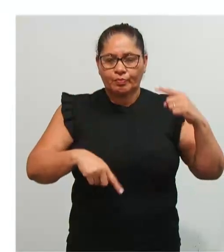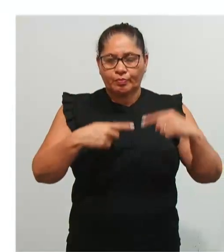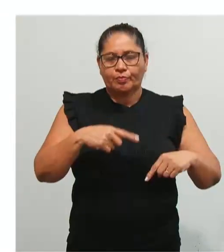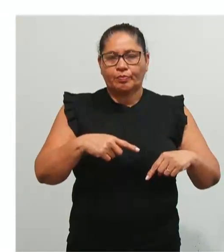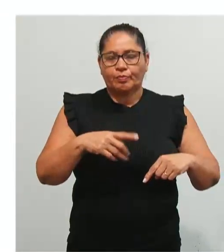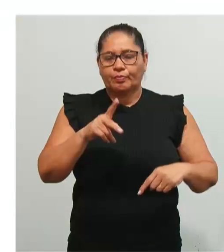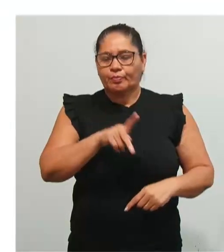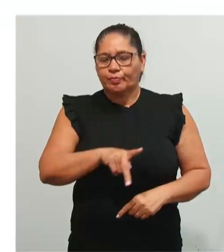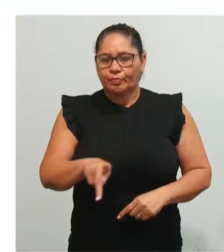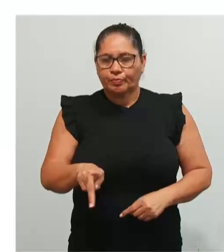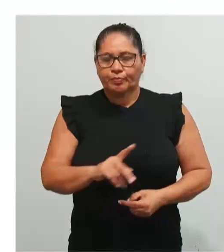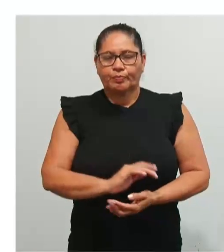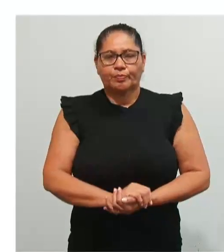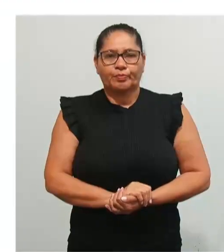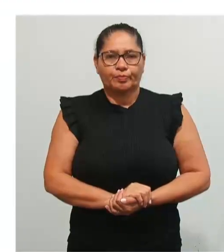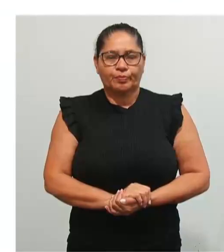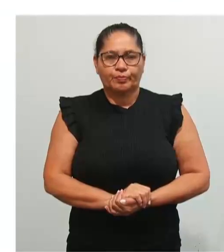públicas.